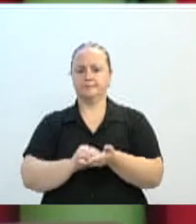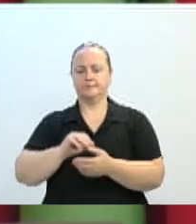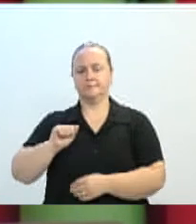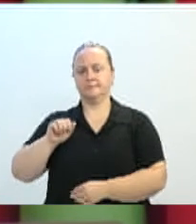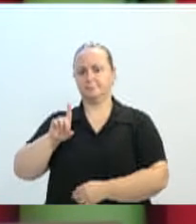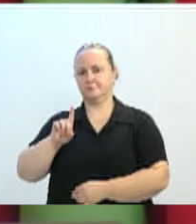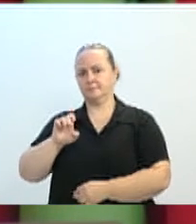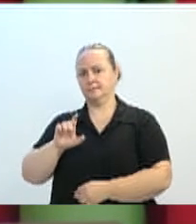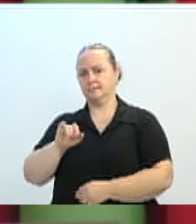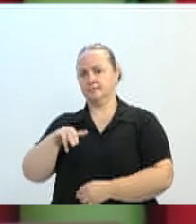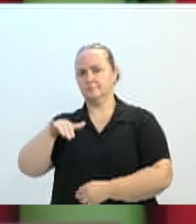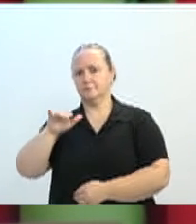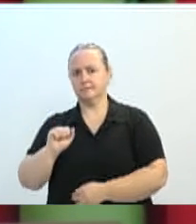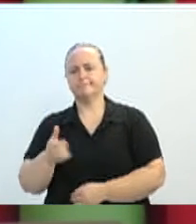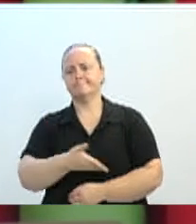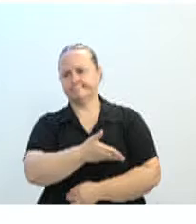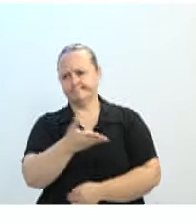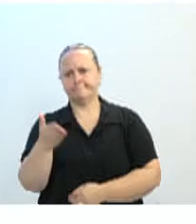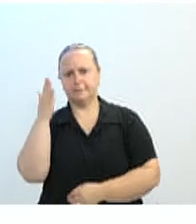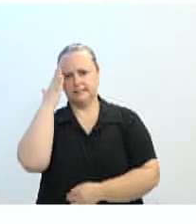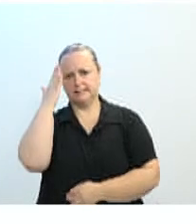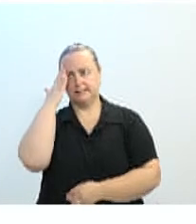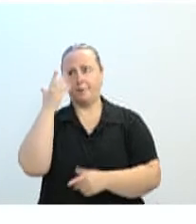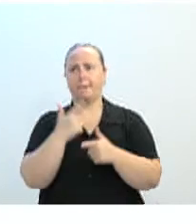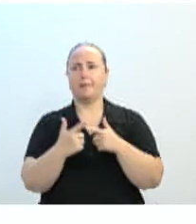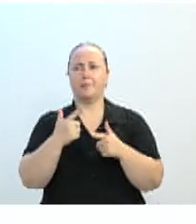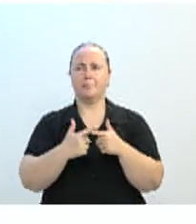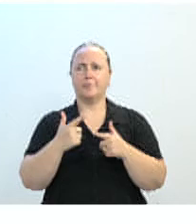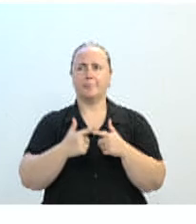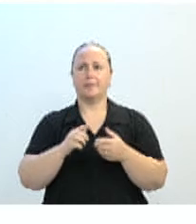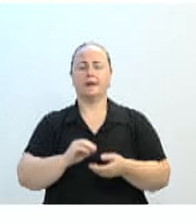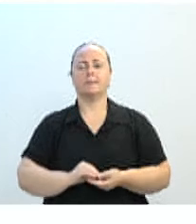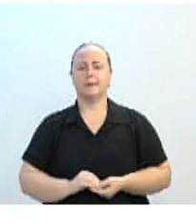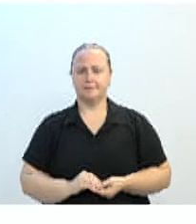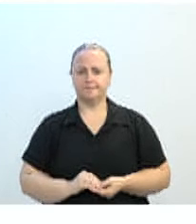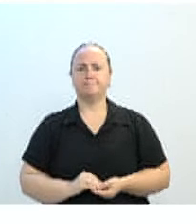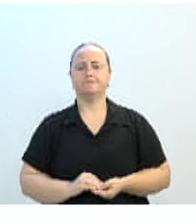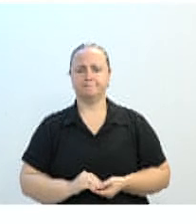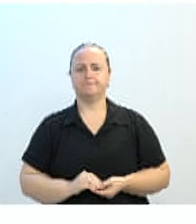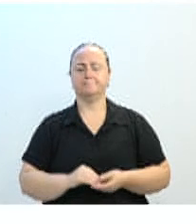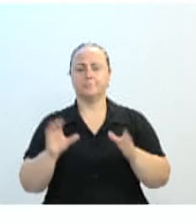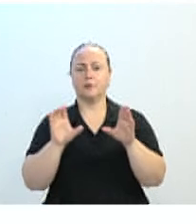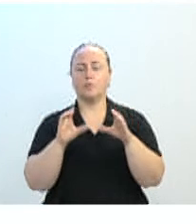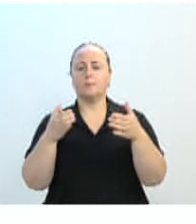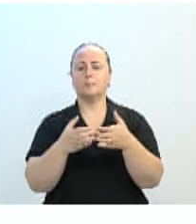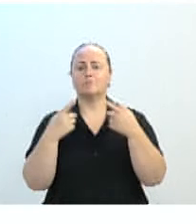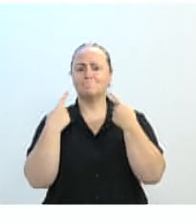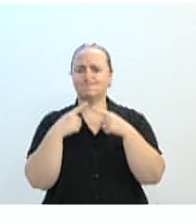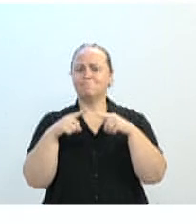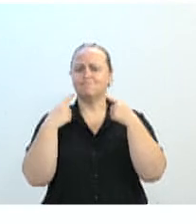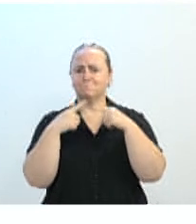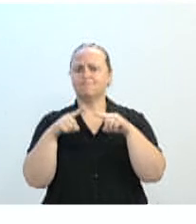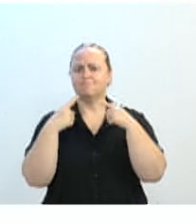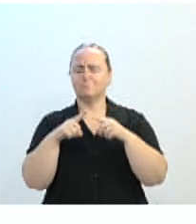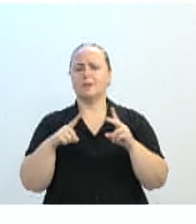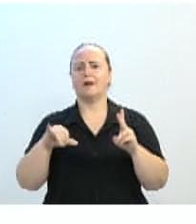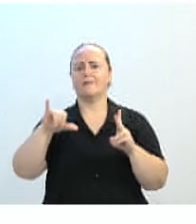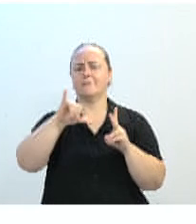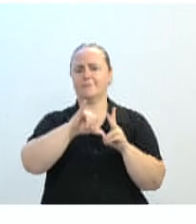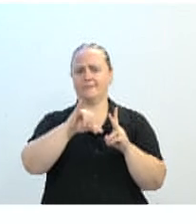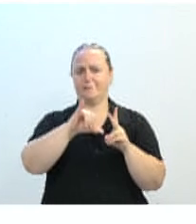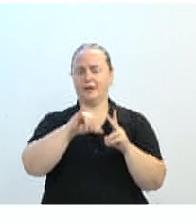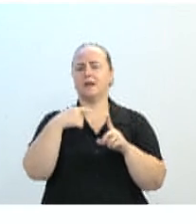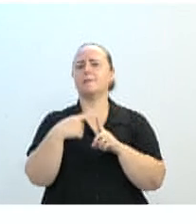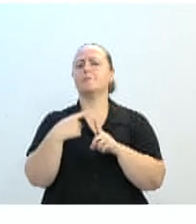Adelina Manoel outros vereadores sabem desse nessa situação Vereador Adriano só pra encerrar a comunidade está reclamando muito na velha Central que